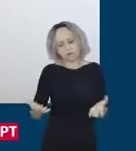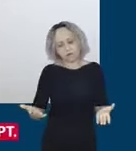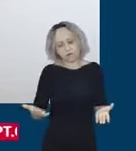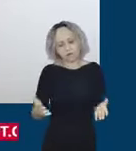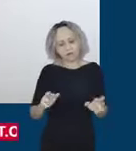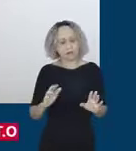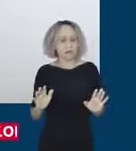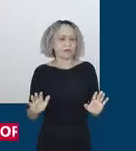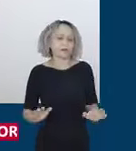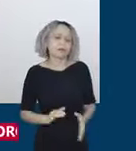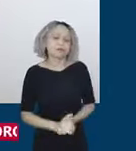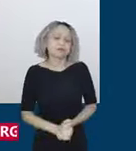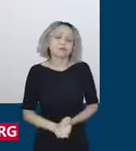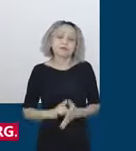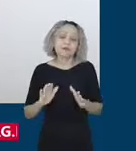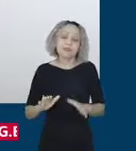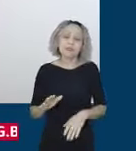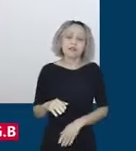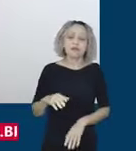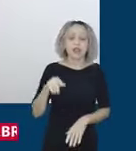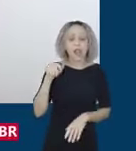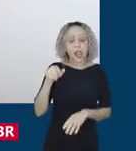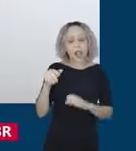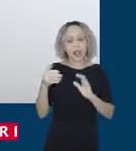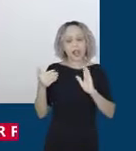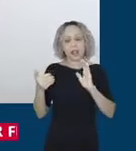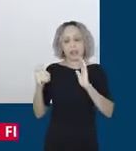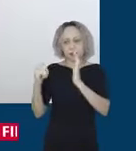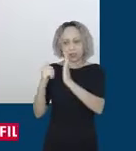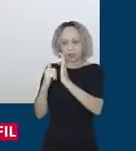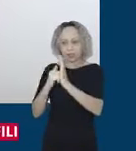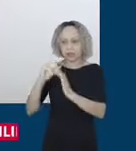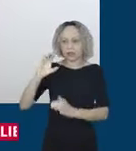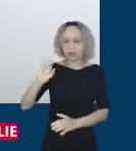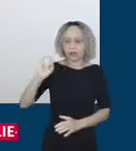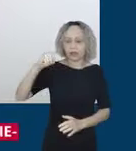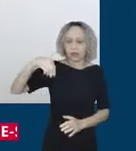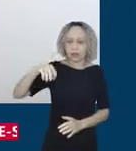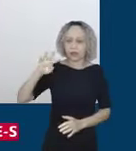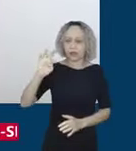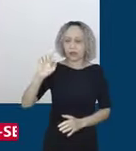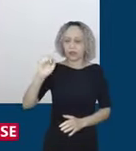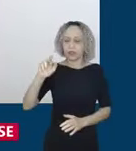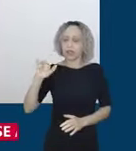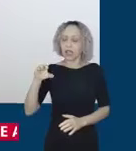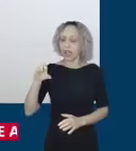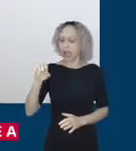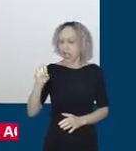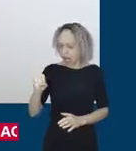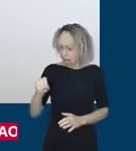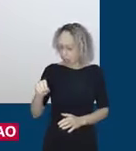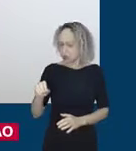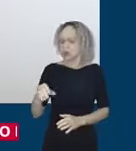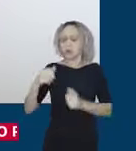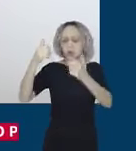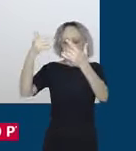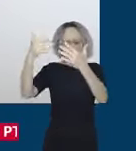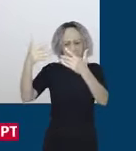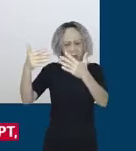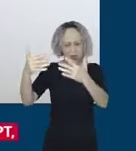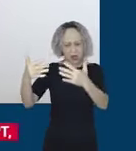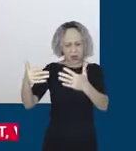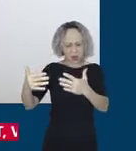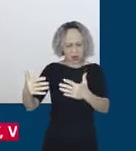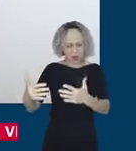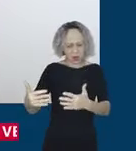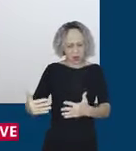bela defesa, e esse momento ele está lá na Câmara dos Deputados. Nós temos feito inúmeros apelos. Eu, essa semana,